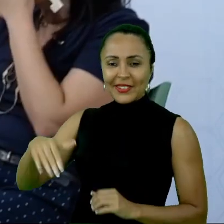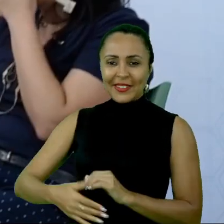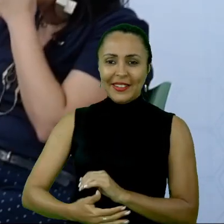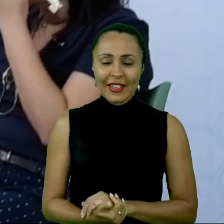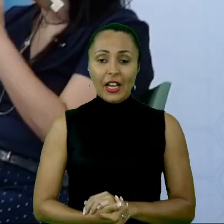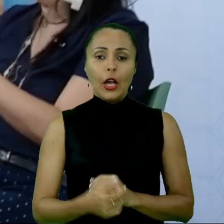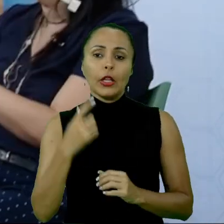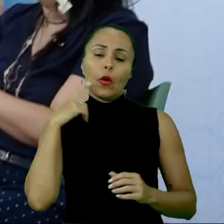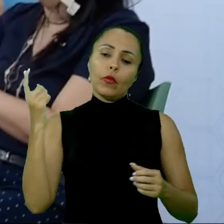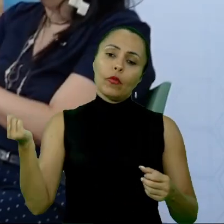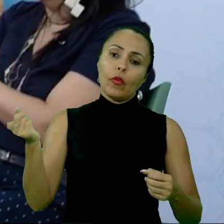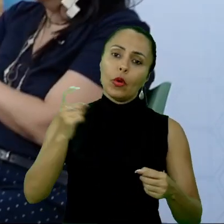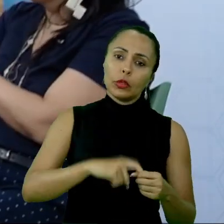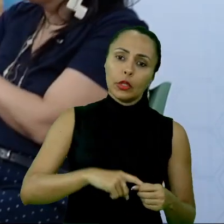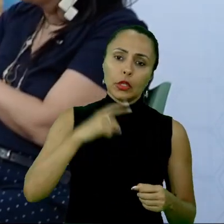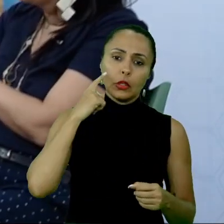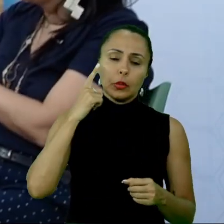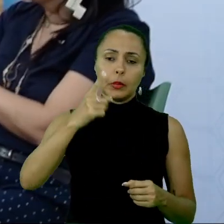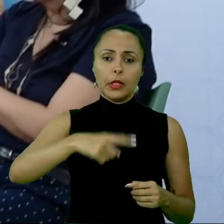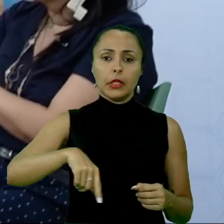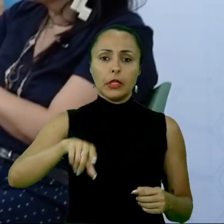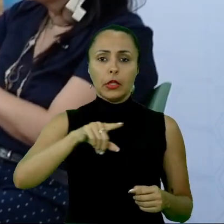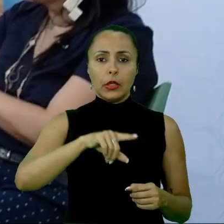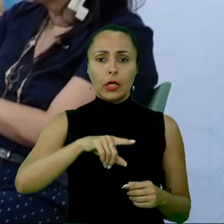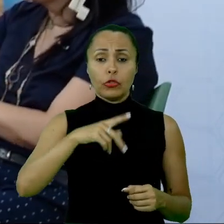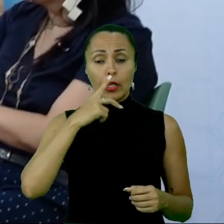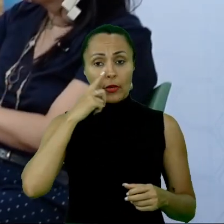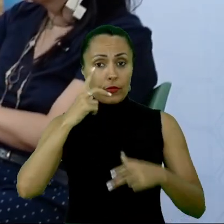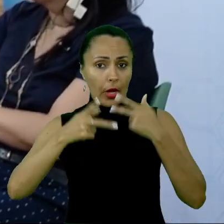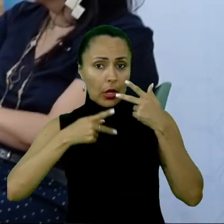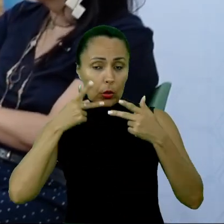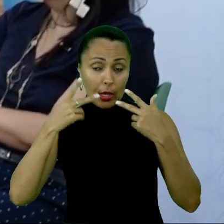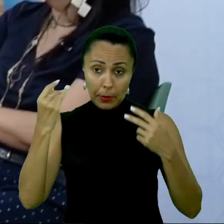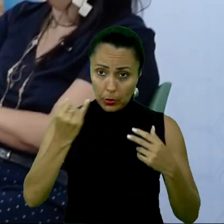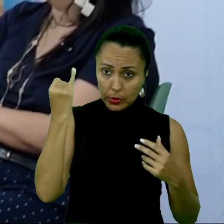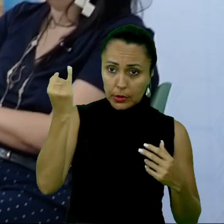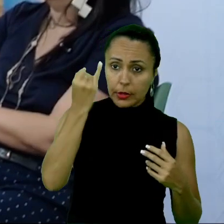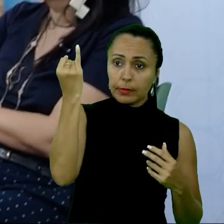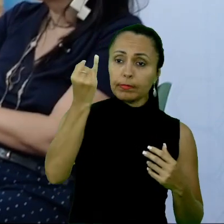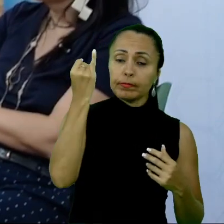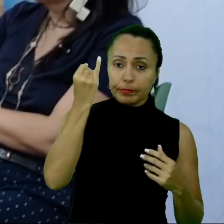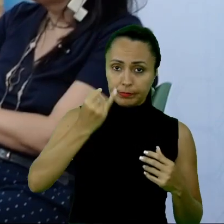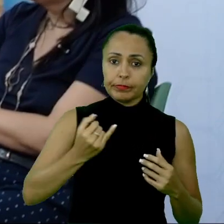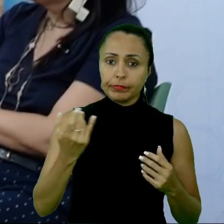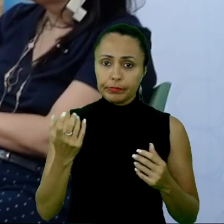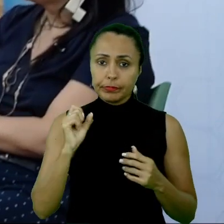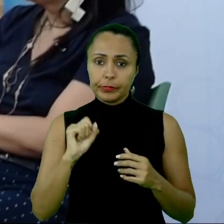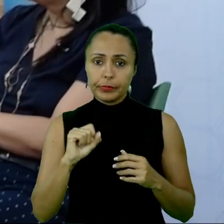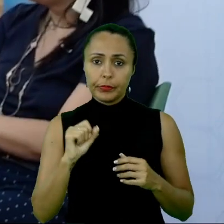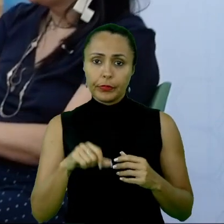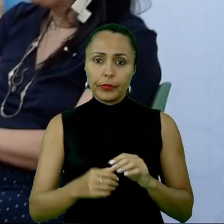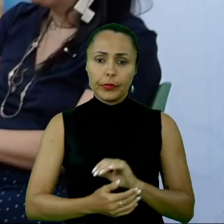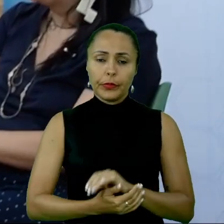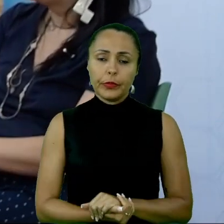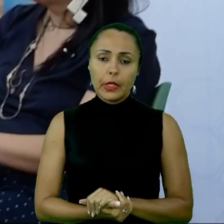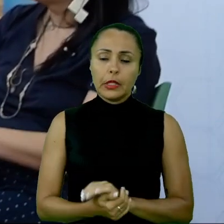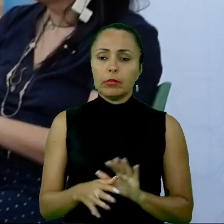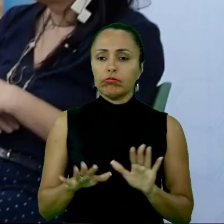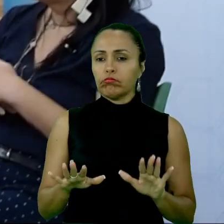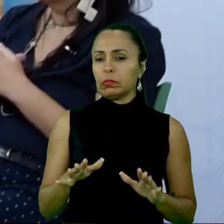um pouquinho para o que eu acho que Lia falou, que eu acho que é importantíssimo, essa coisa de tipo